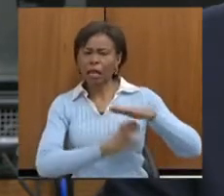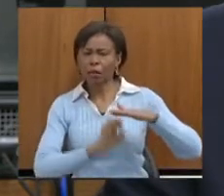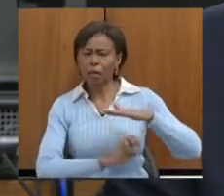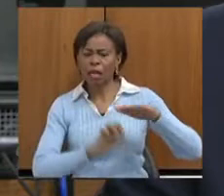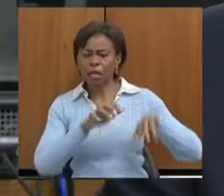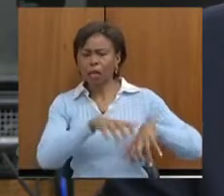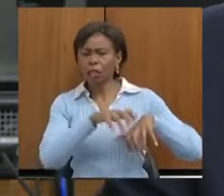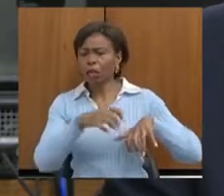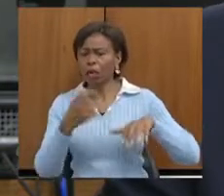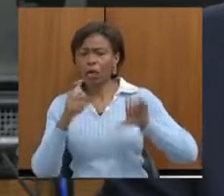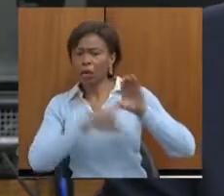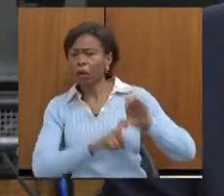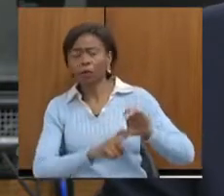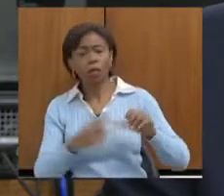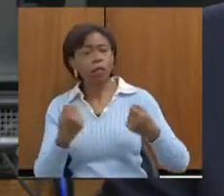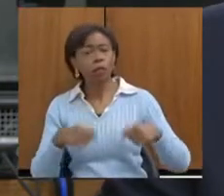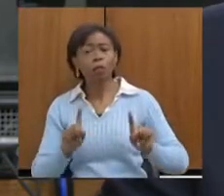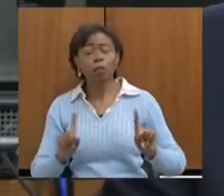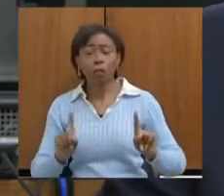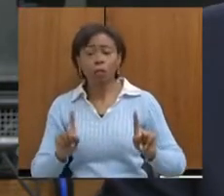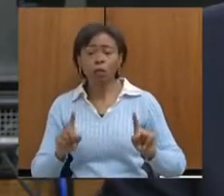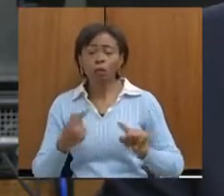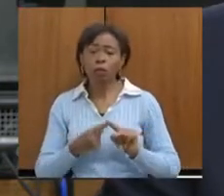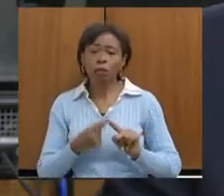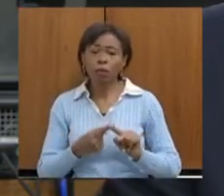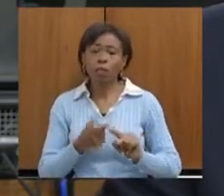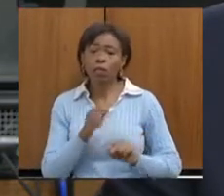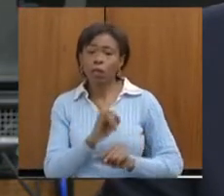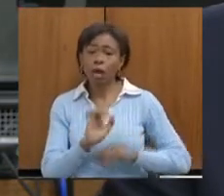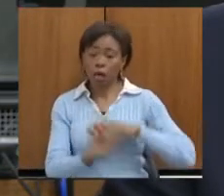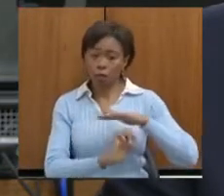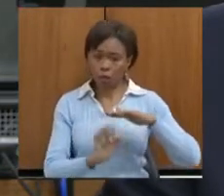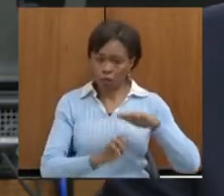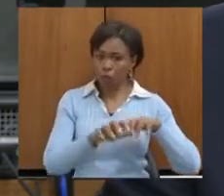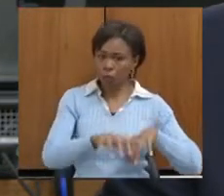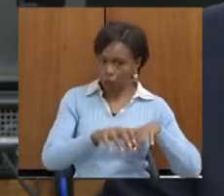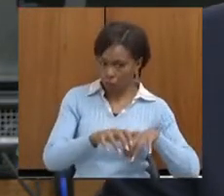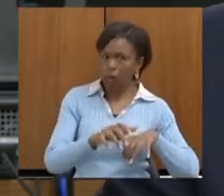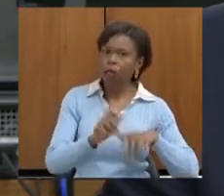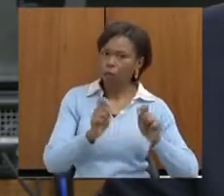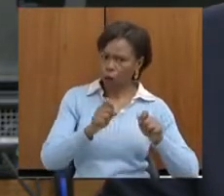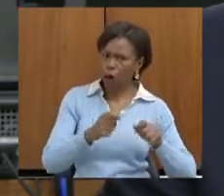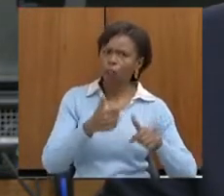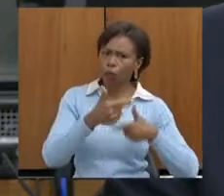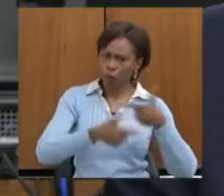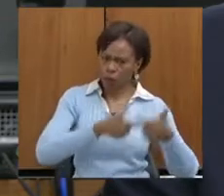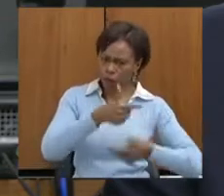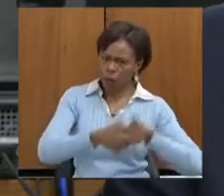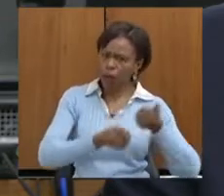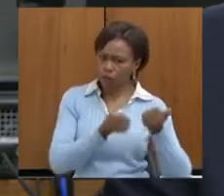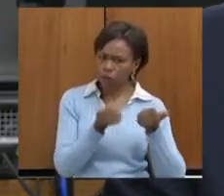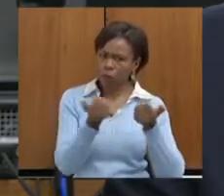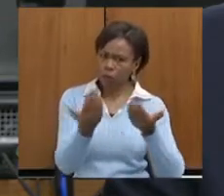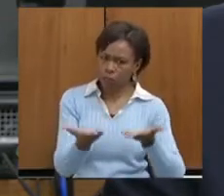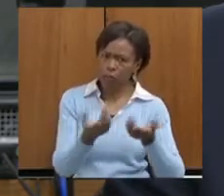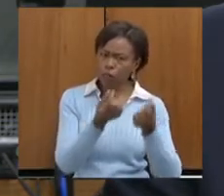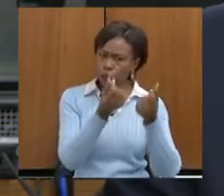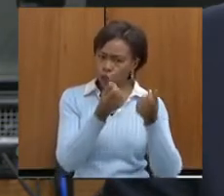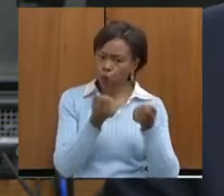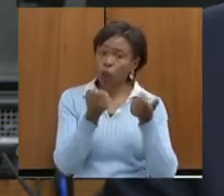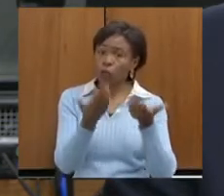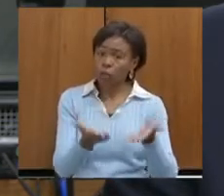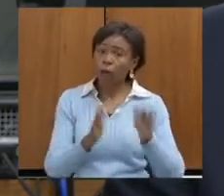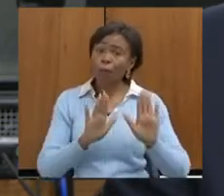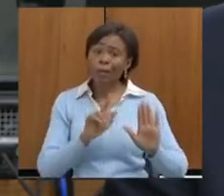se de um lado uma uma atividade minerária pode trazer emprego pode trazer recursos ela é finito ela causa danos ambientais